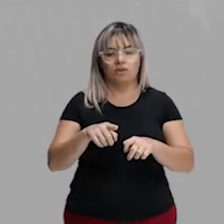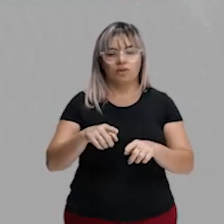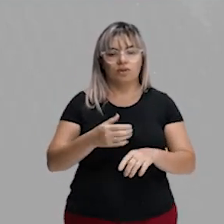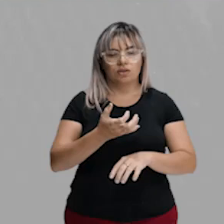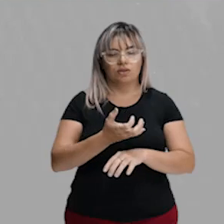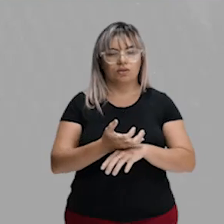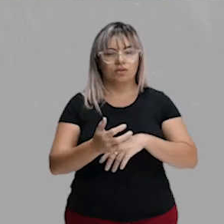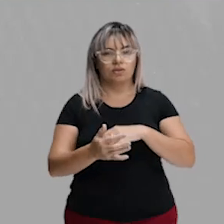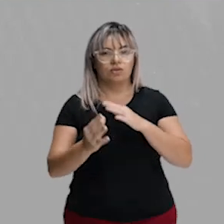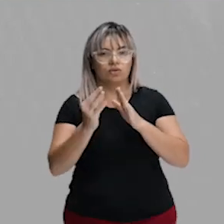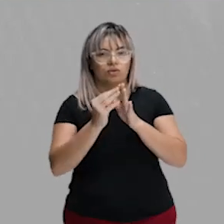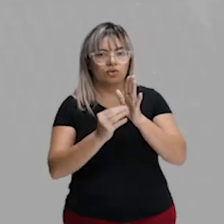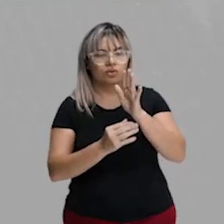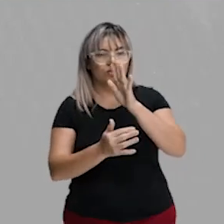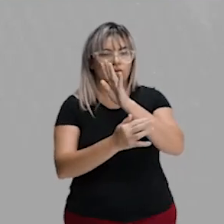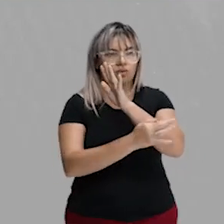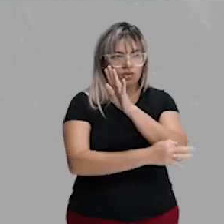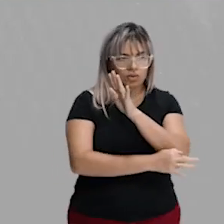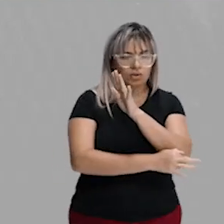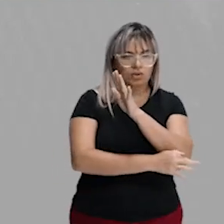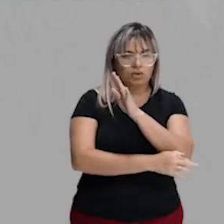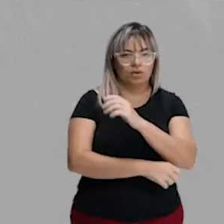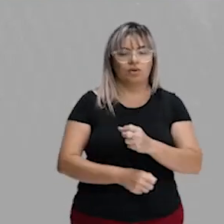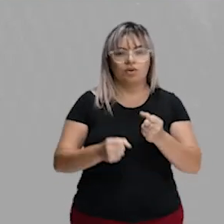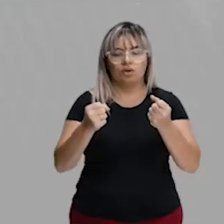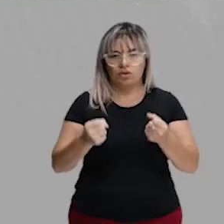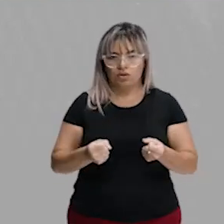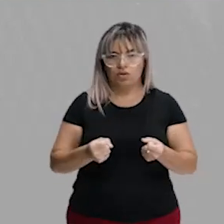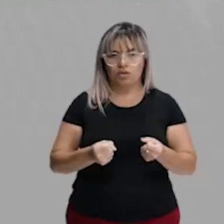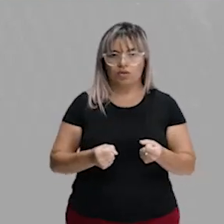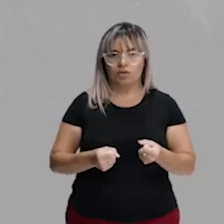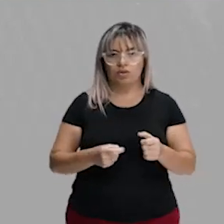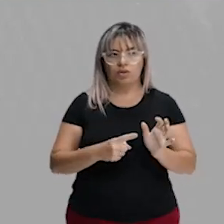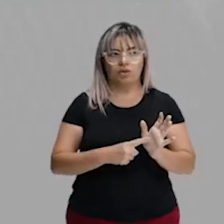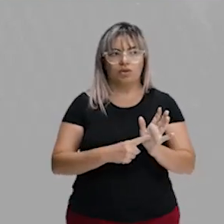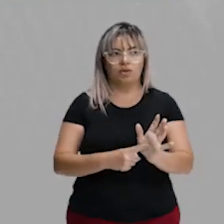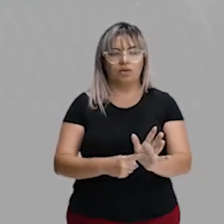de gráfico, né?